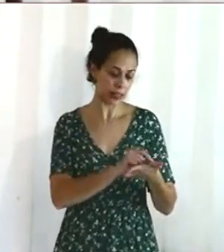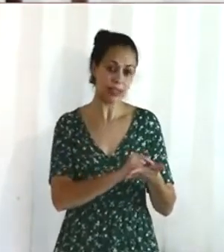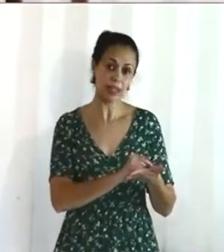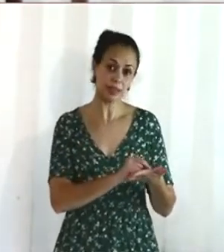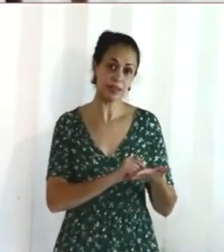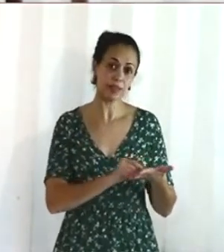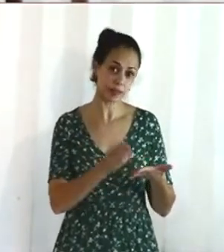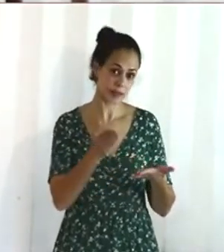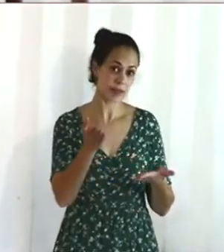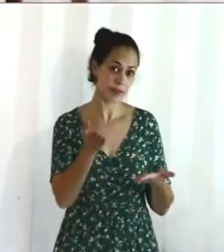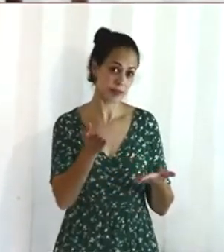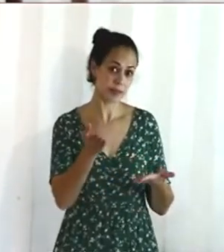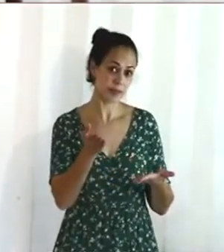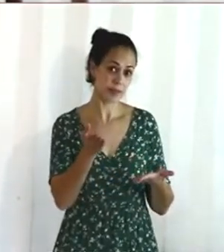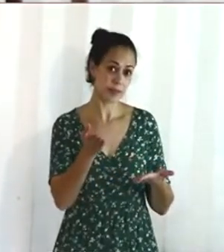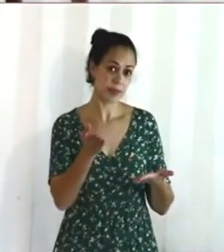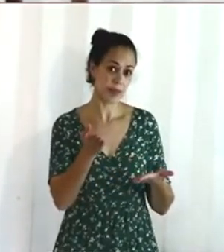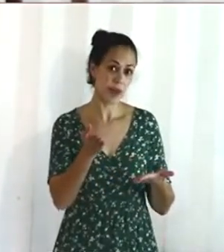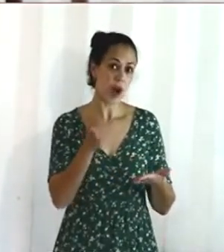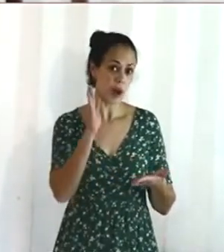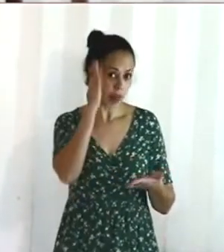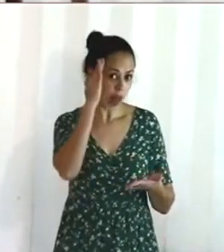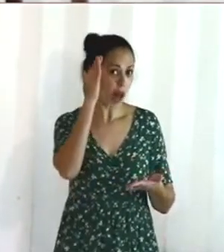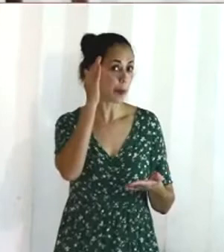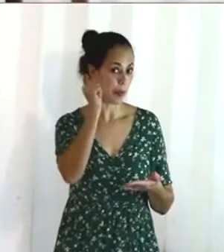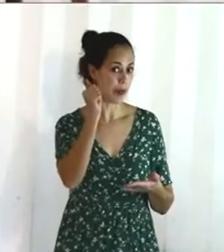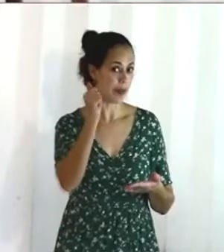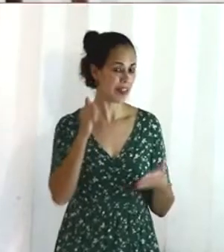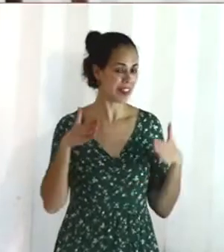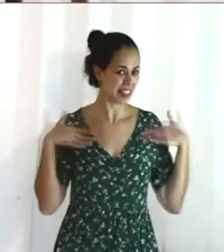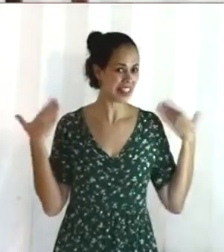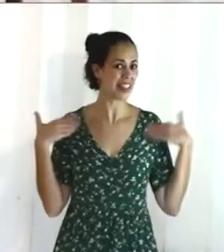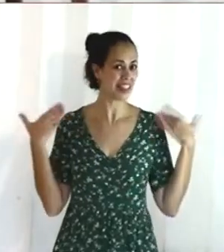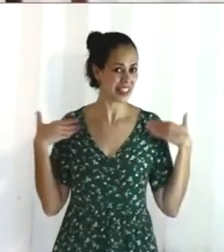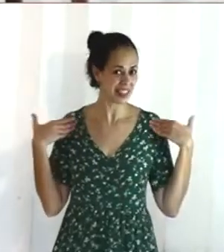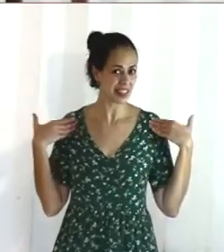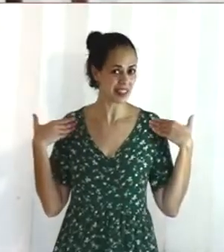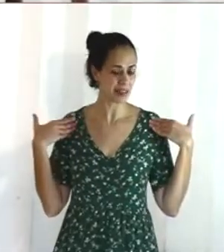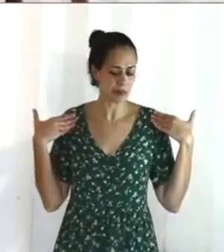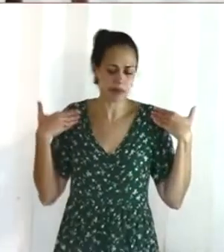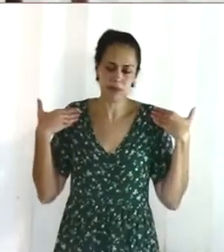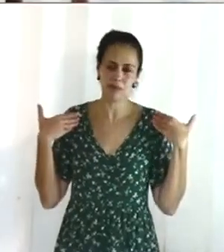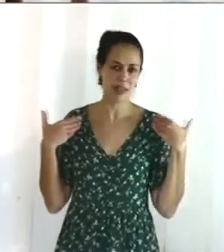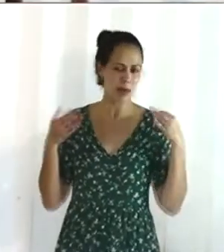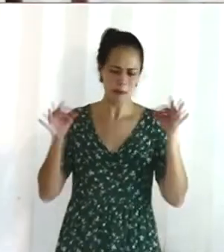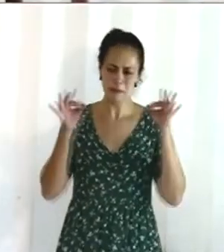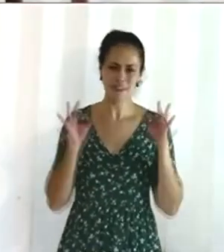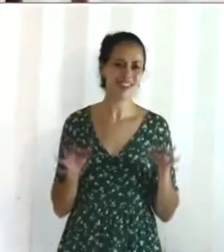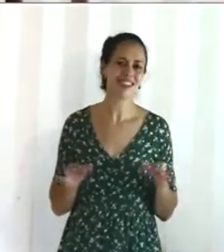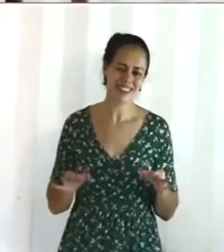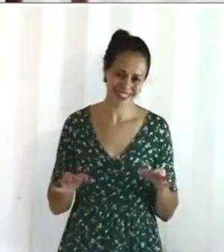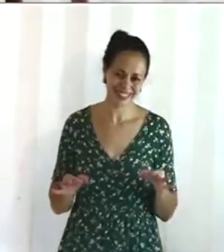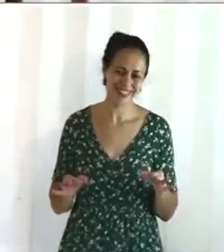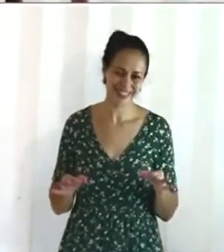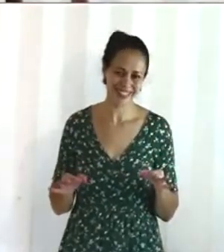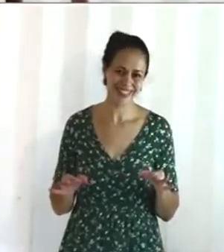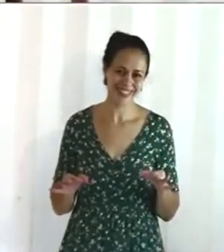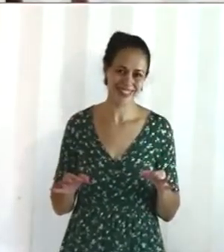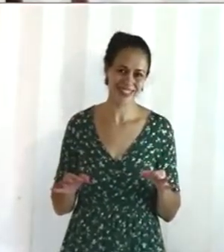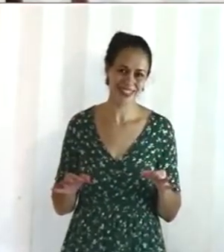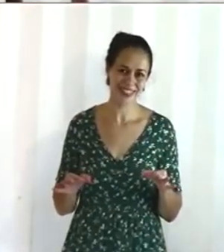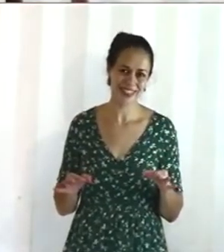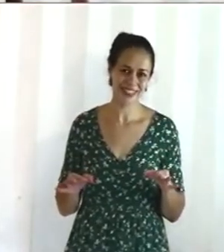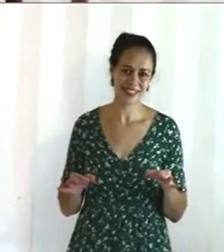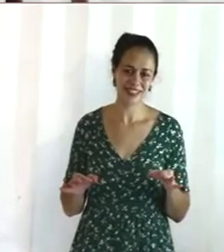seja completa. Para que a nossa alegria seja completa. Veja que João está falando que a alegria